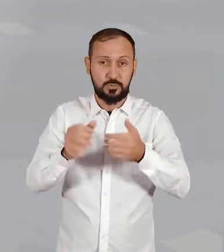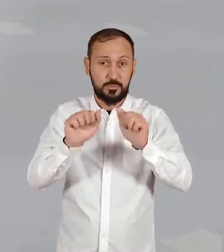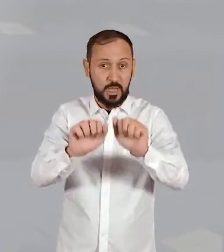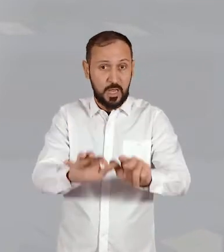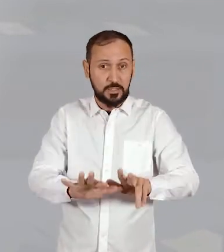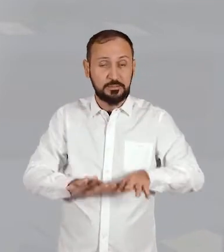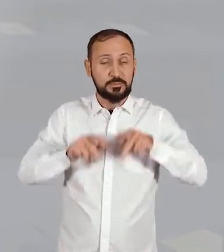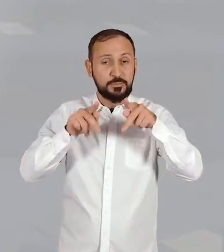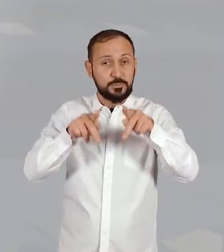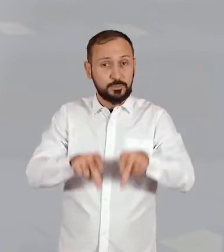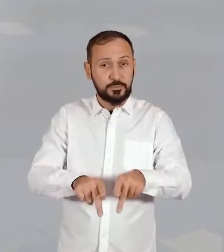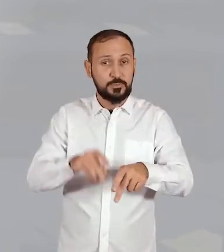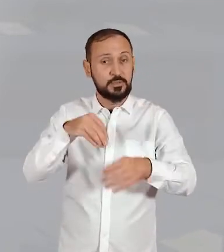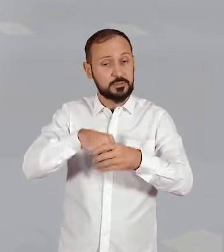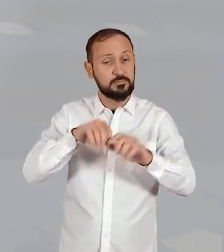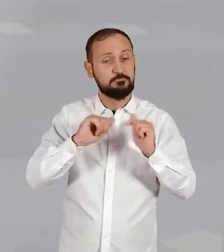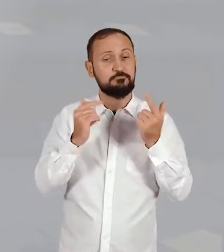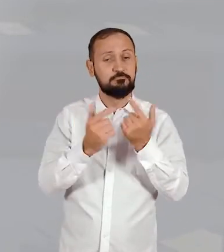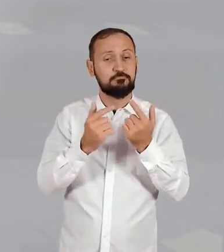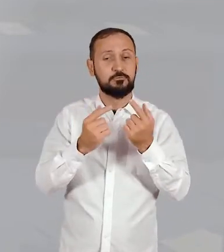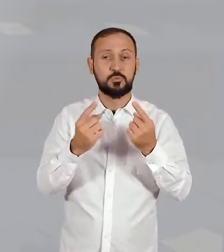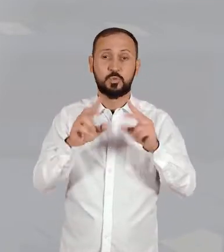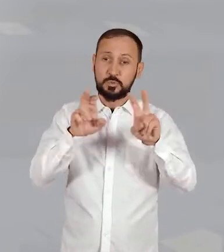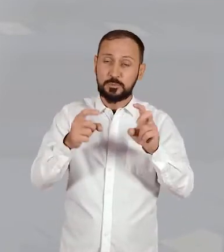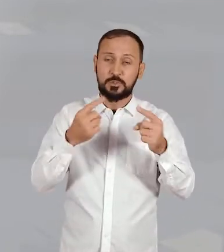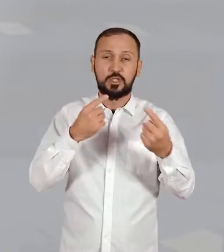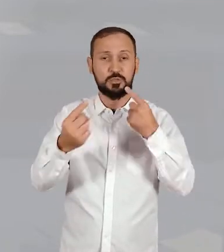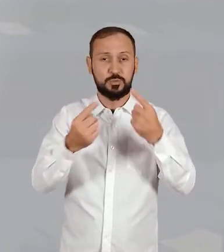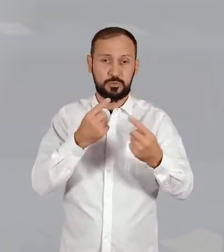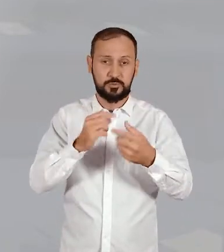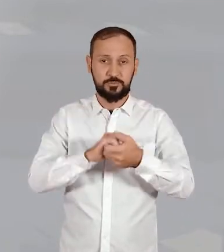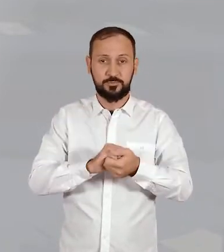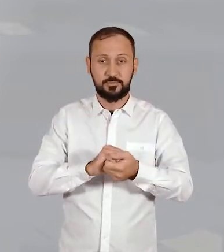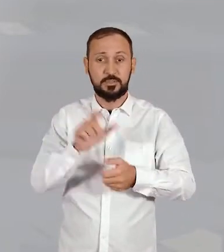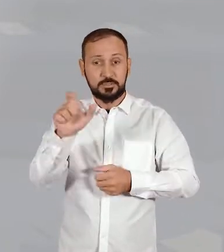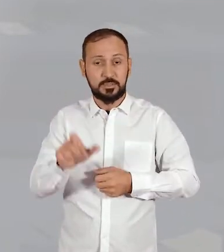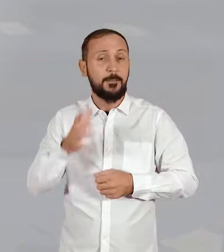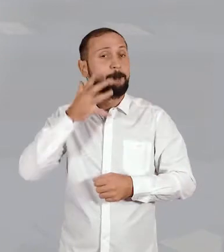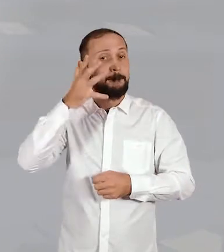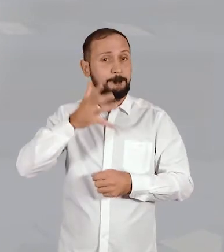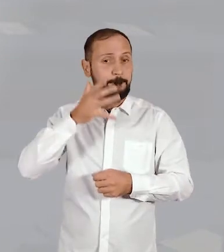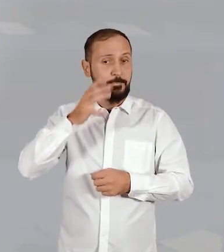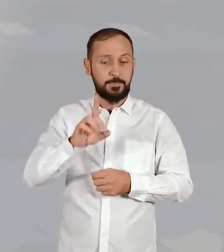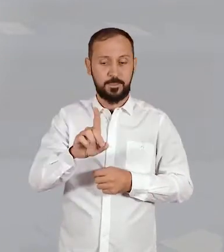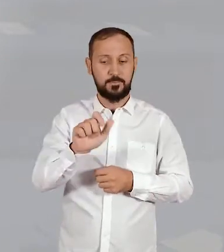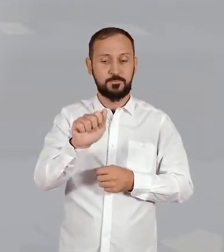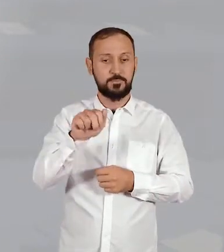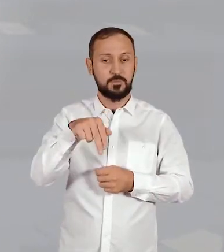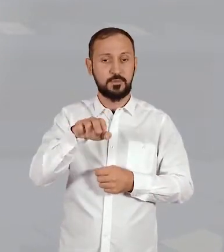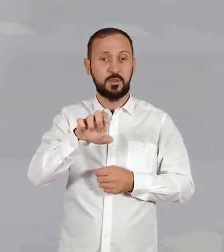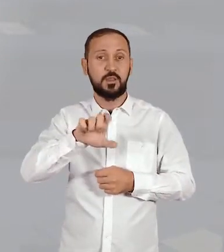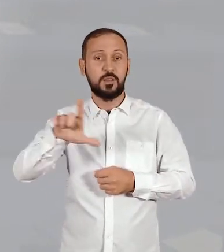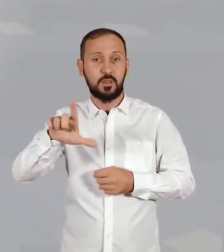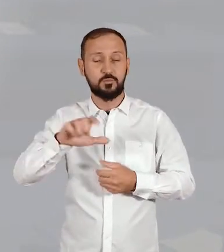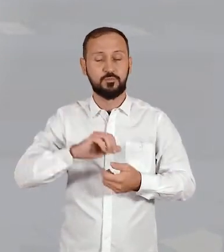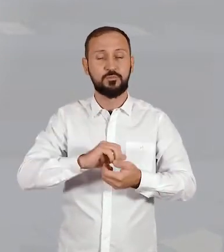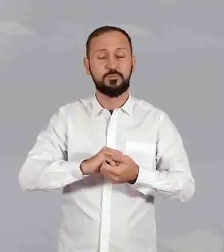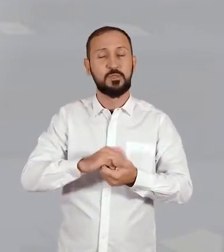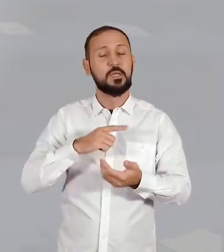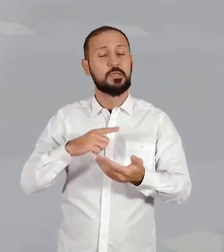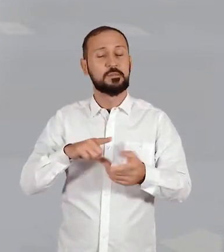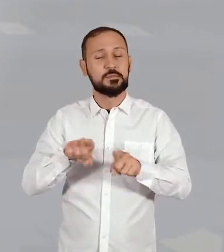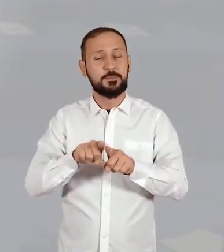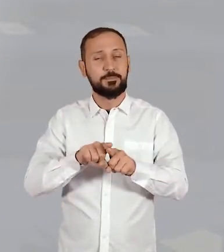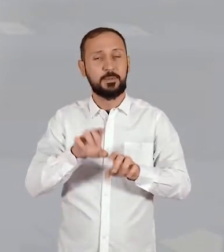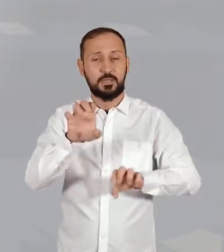pública na Assembleia Legislativa debateu o tema. Entre os palestrantes, Daniel Stivelberg, representantes